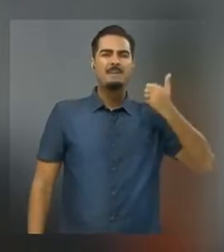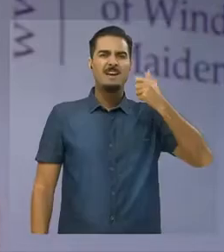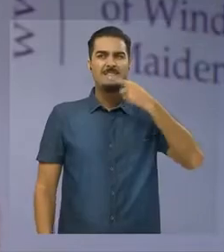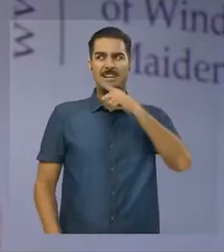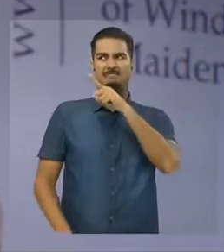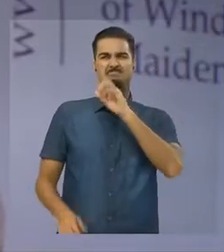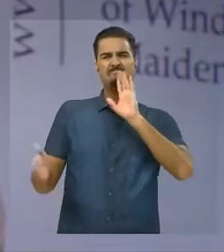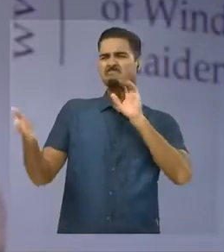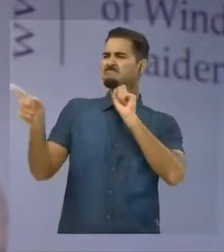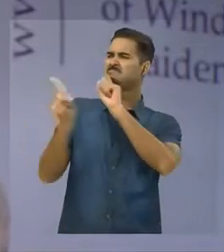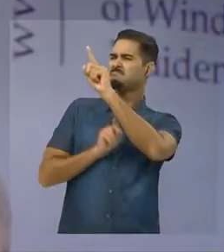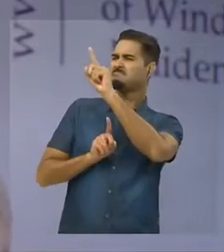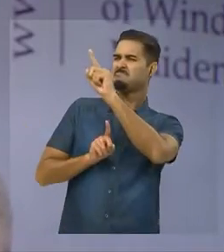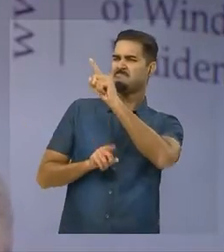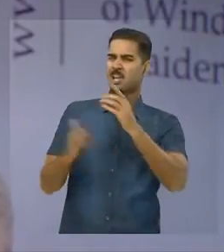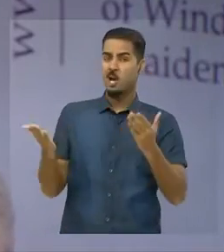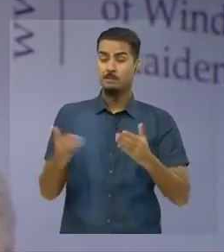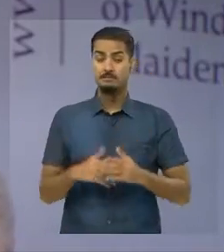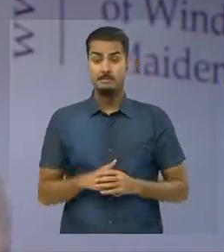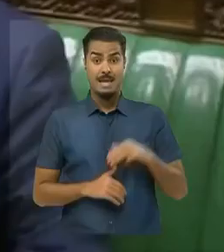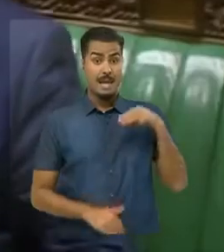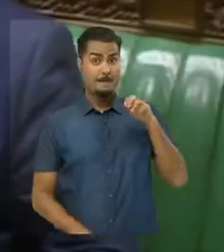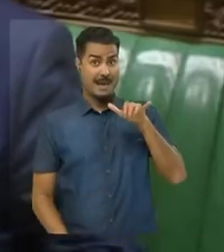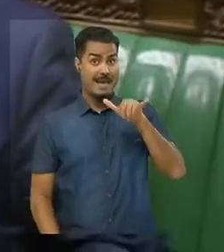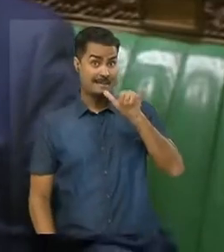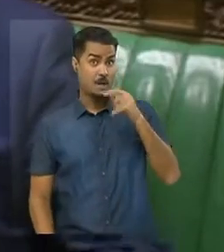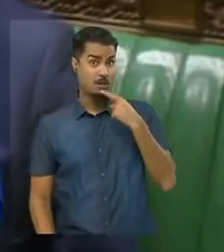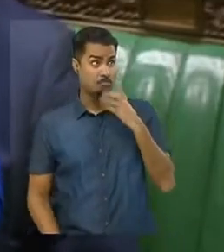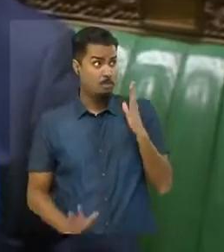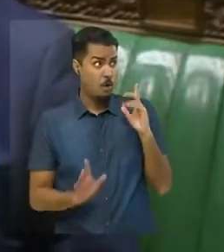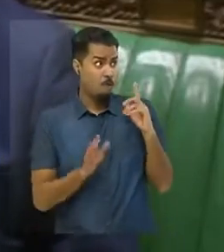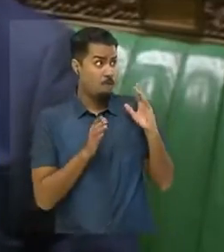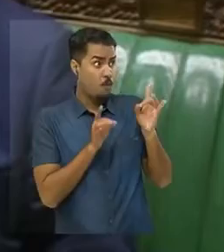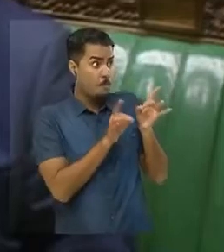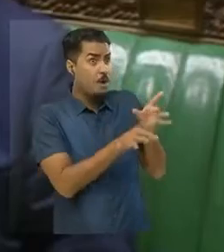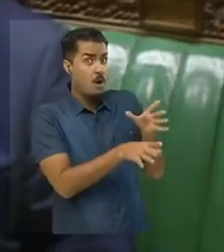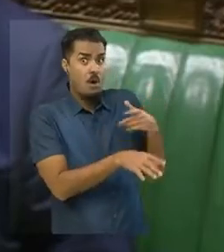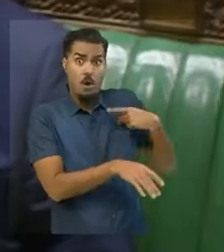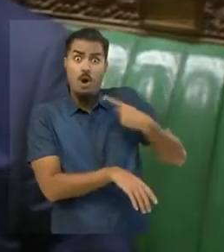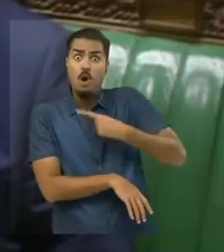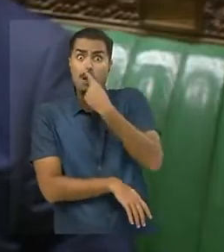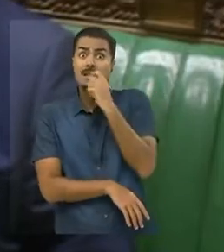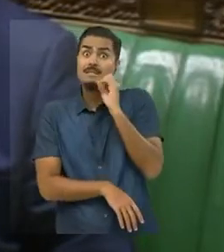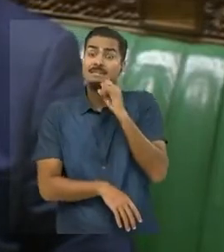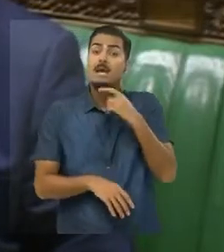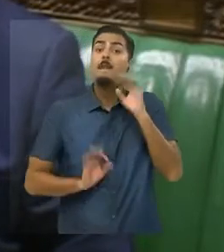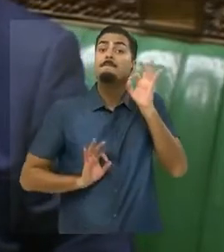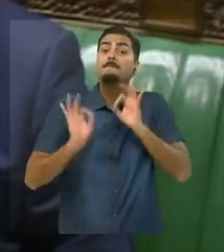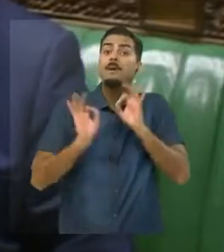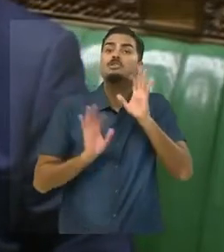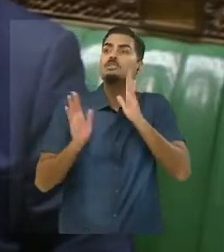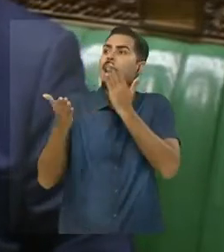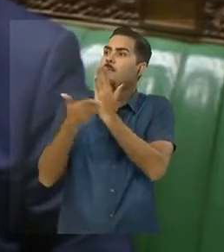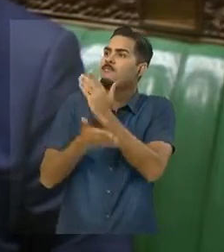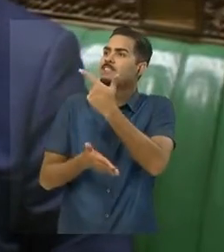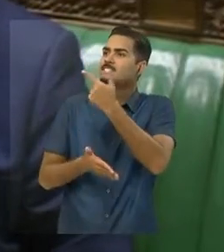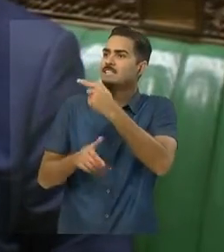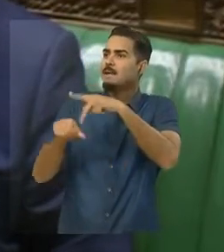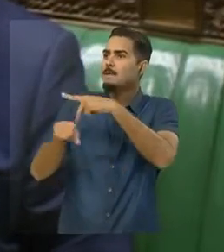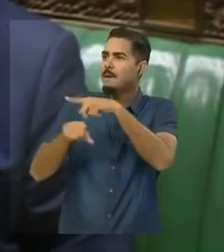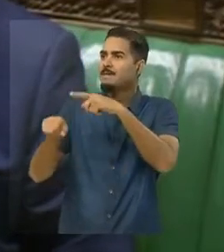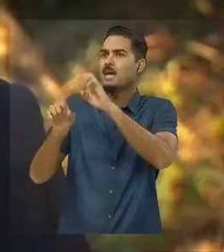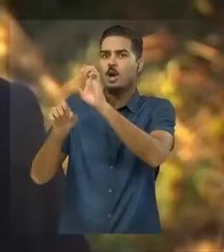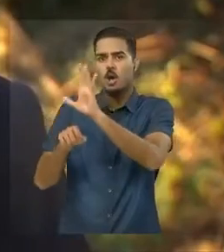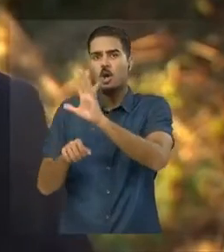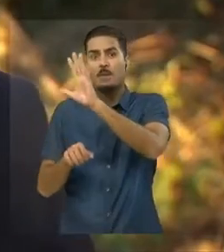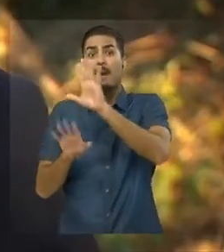agora. May promete ir embora se seu plano, já aprovado pelos 27 países europeus, mas derrotado duas vezes na Câmara